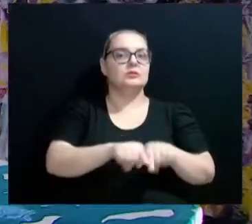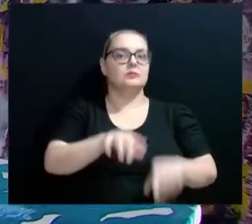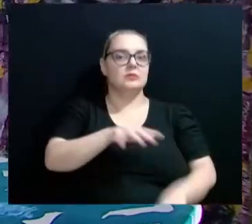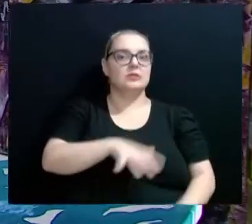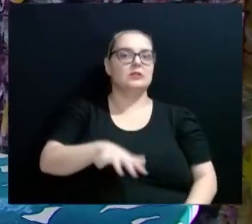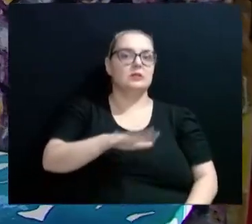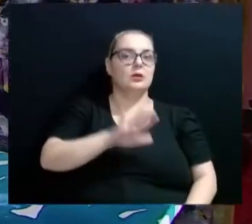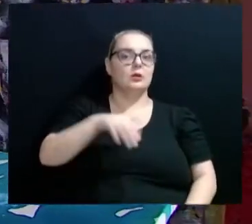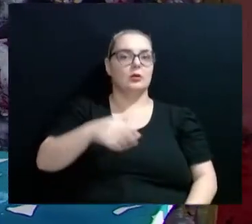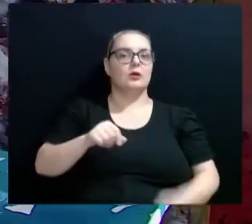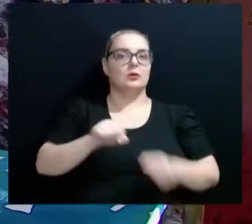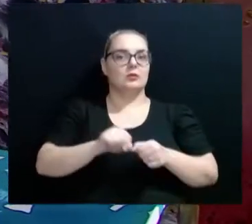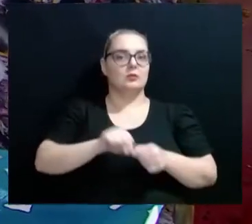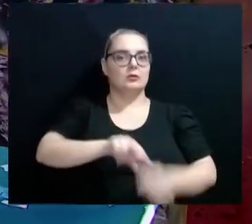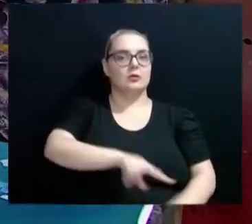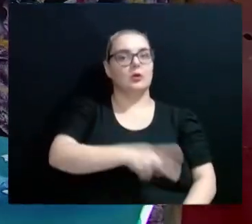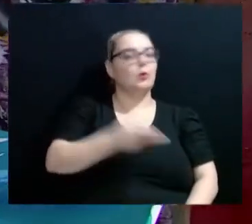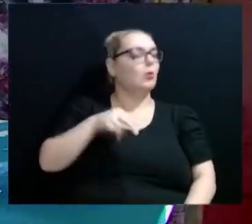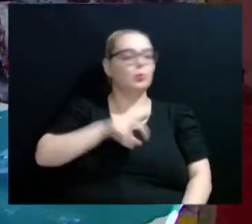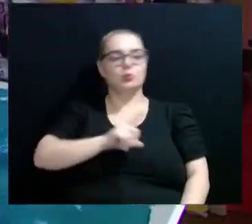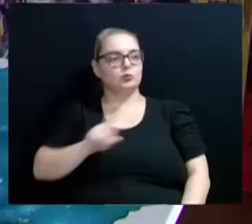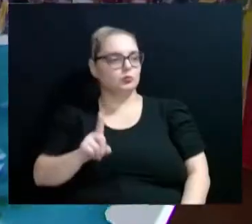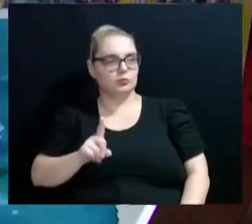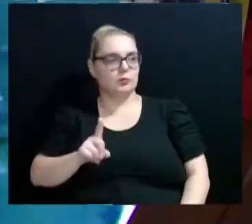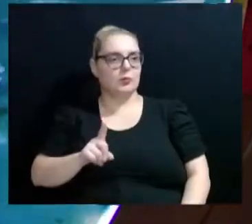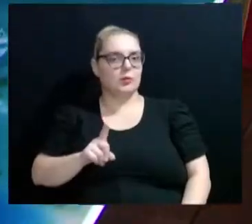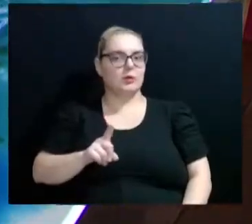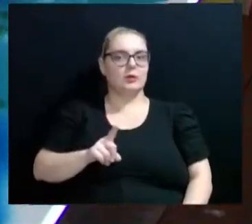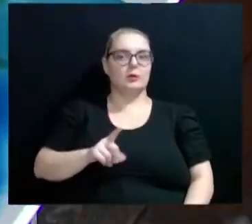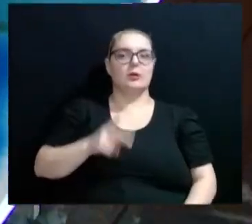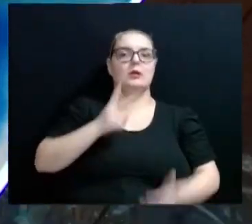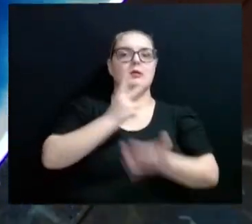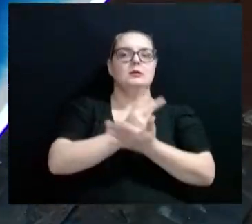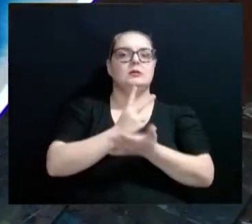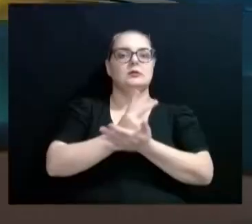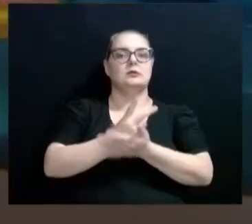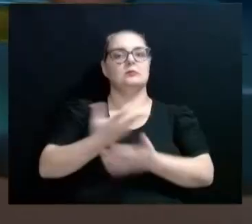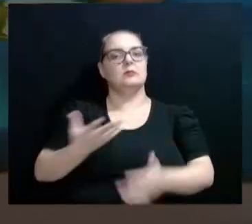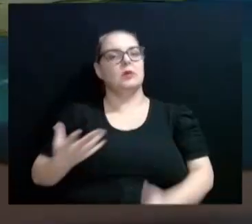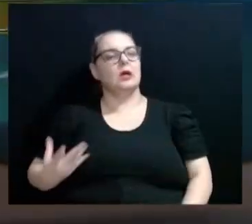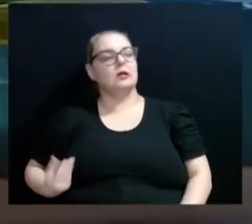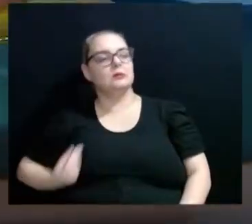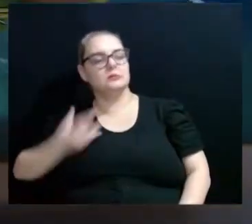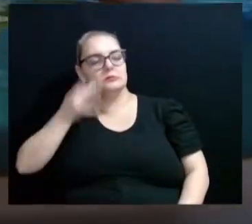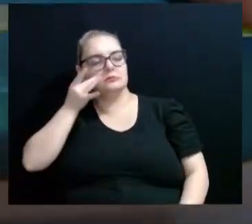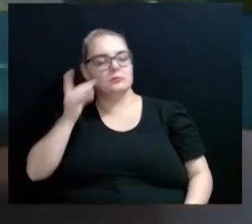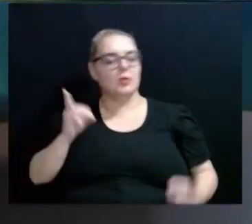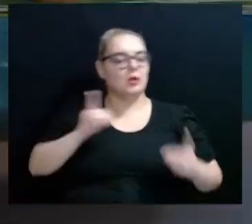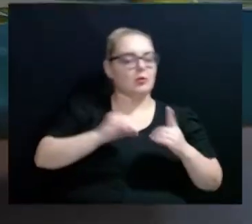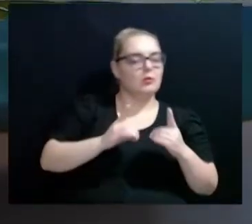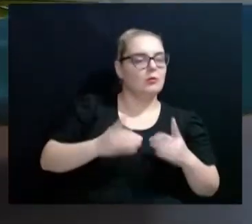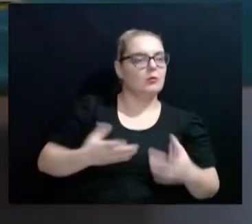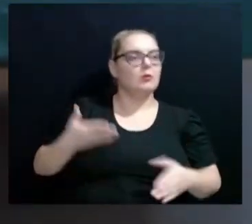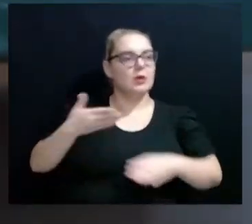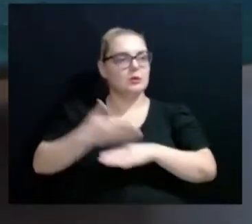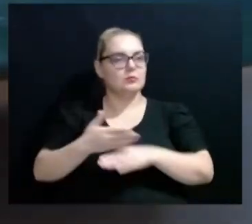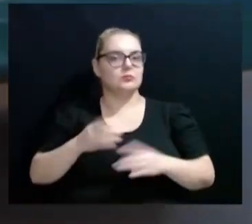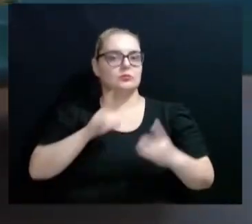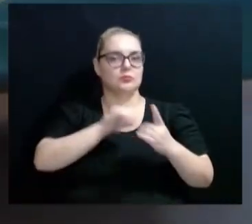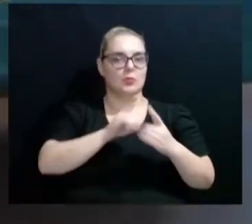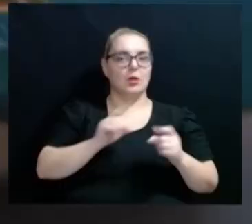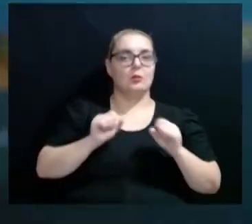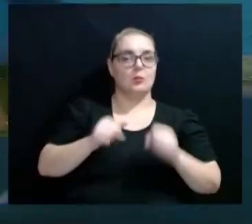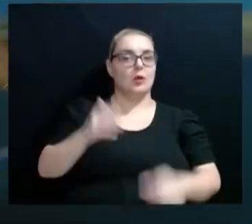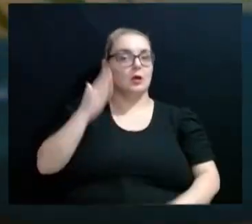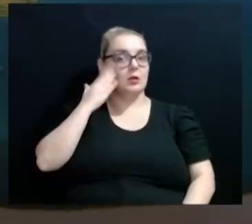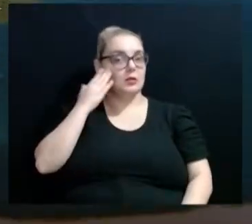entrou também nesse negócio quando você fez essa transição ou não? É sempre mais o pessoal, o